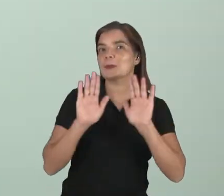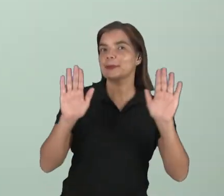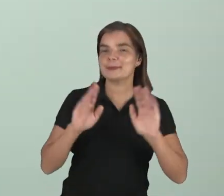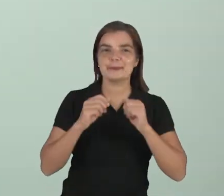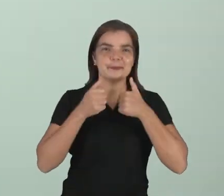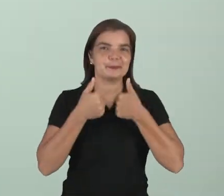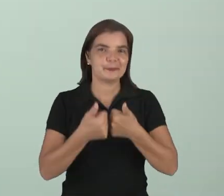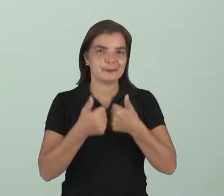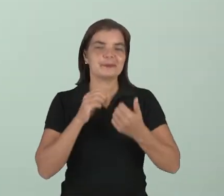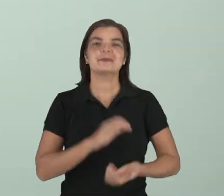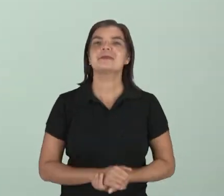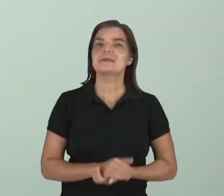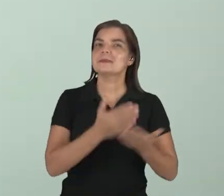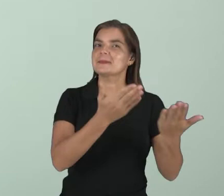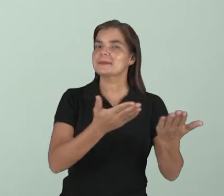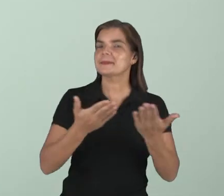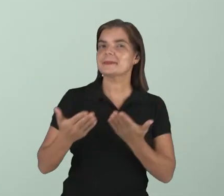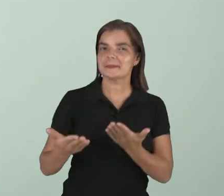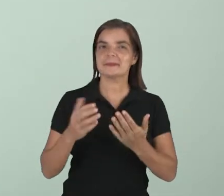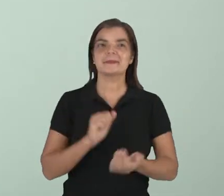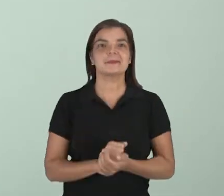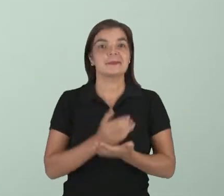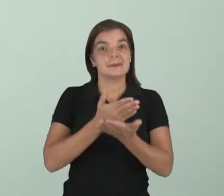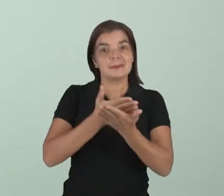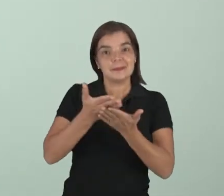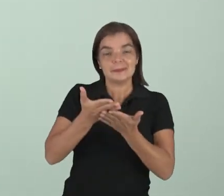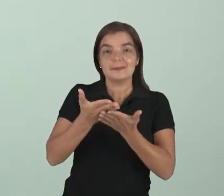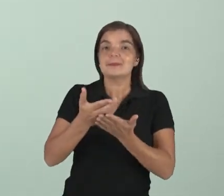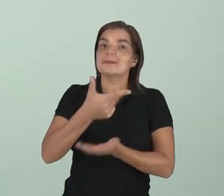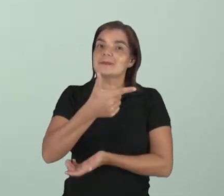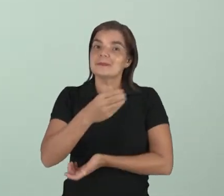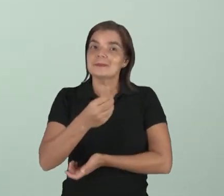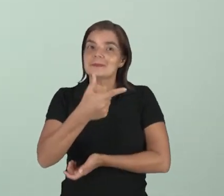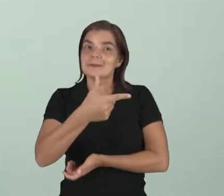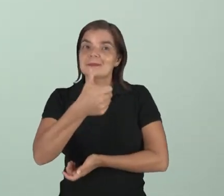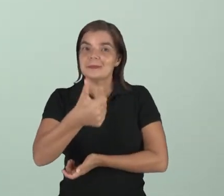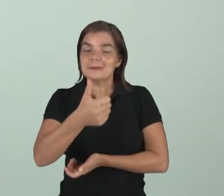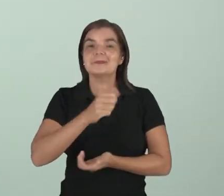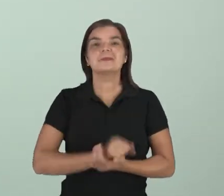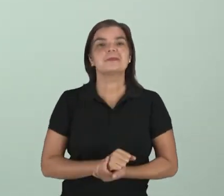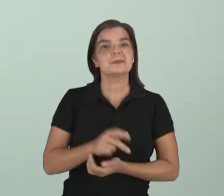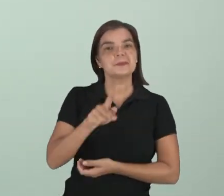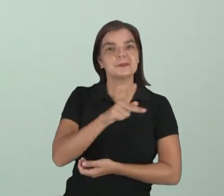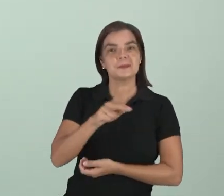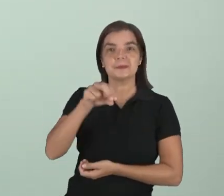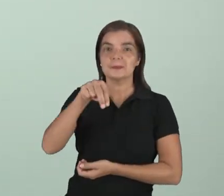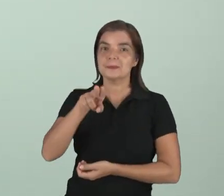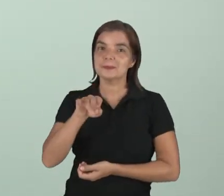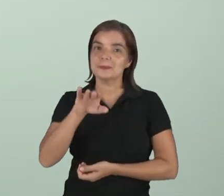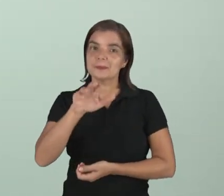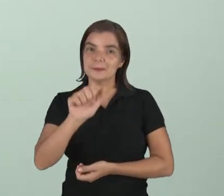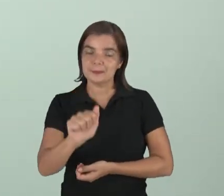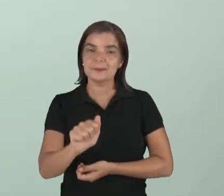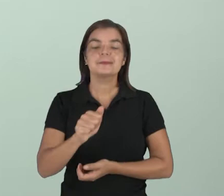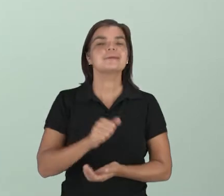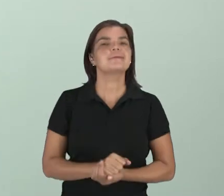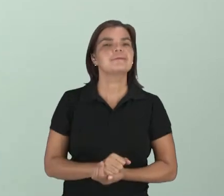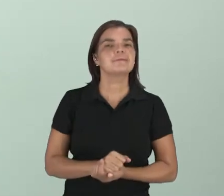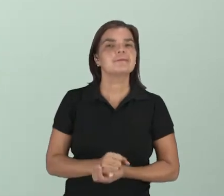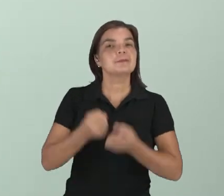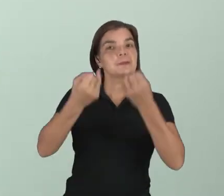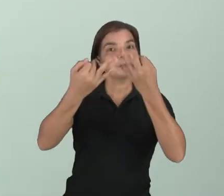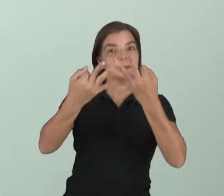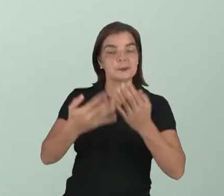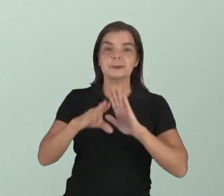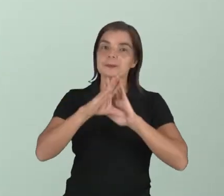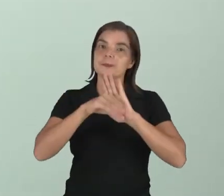Olá, tudo bem? Sejam bem-vindos ao início do ano letivo de 2021. Sou a professora Núbia. A gente vai